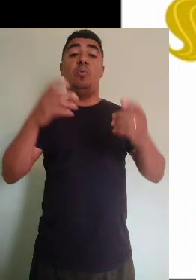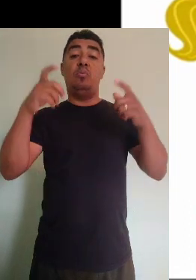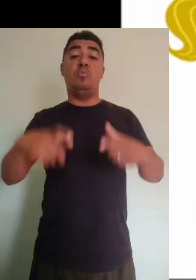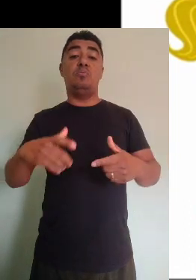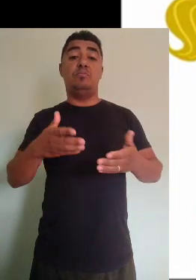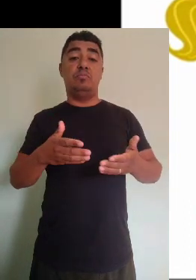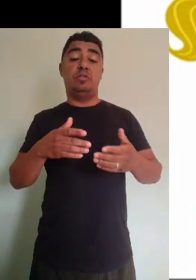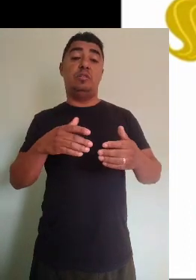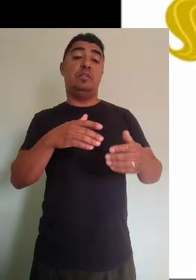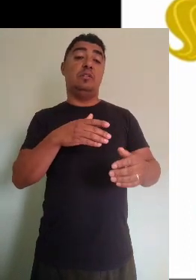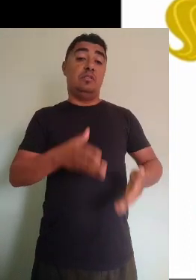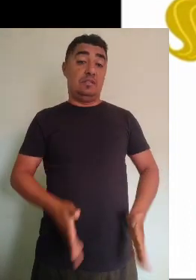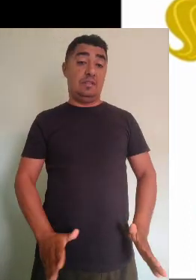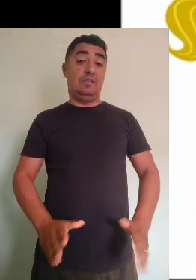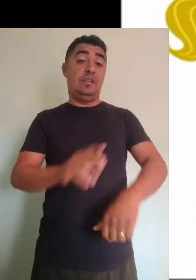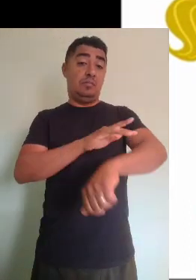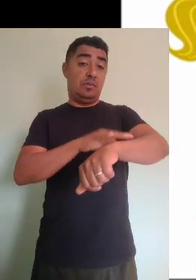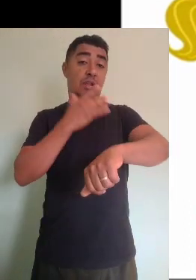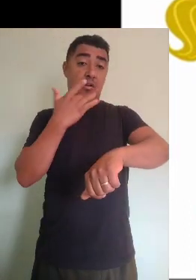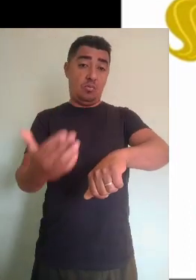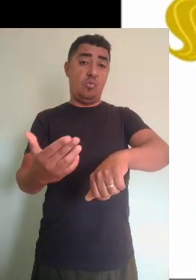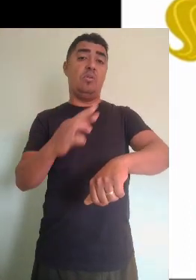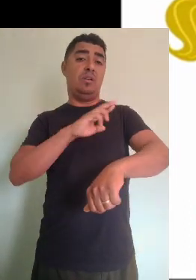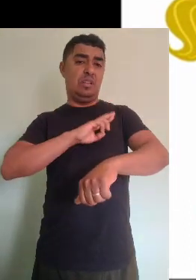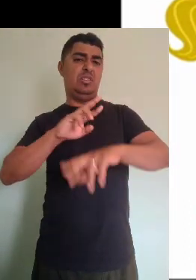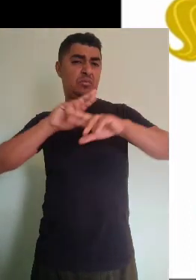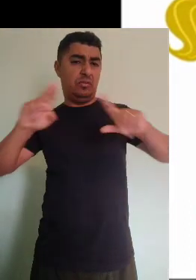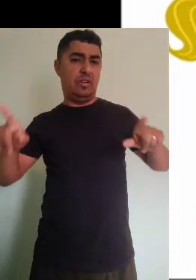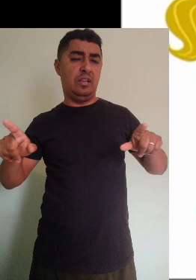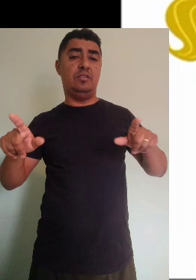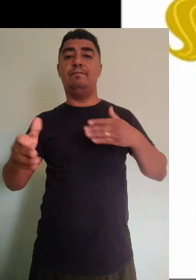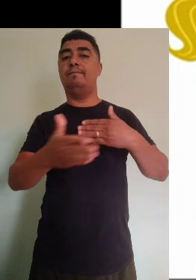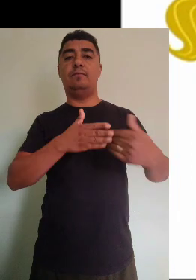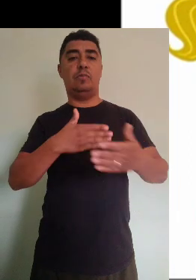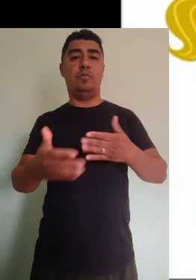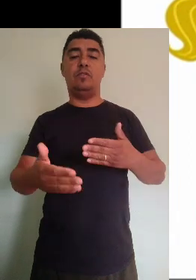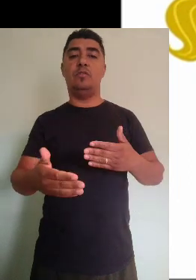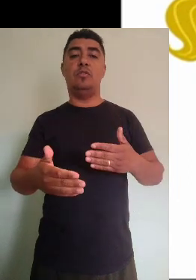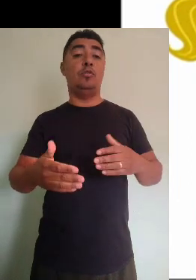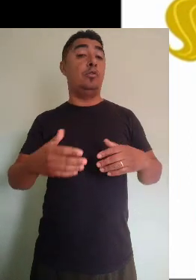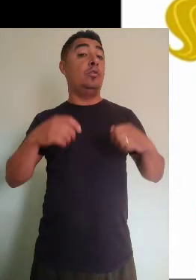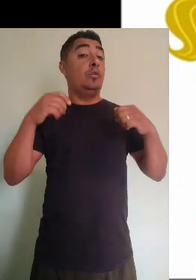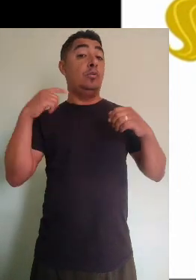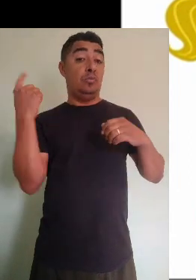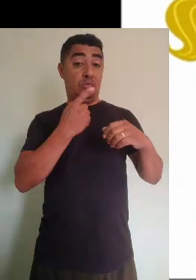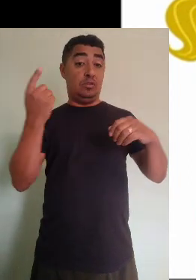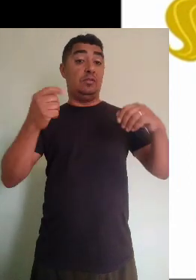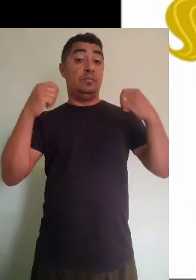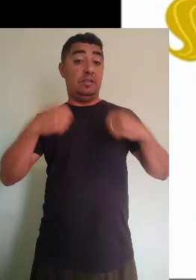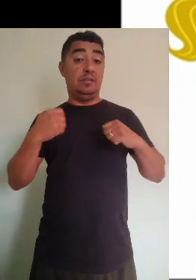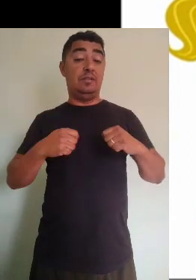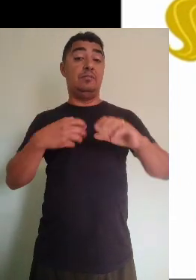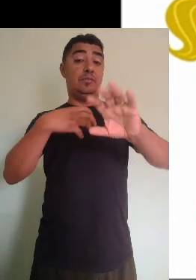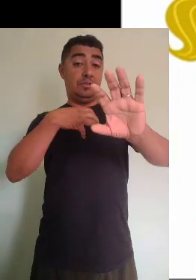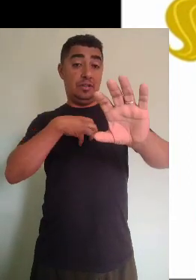nossa pele, da religião ou de outras opções, tá? Nós precisamos aprender a nos colocar no lugar do